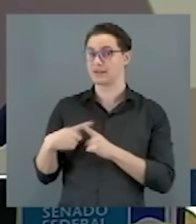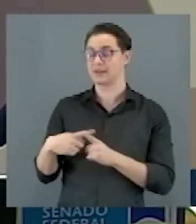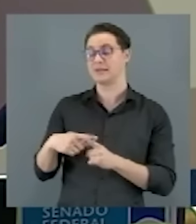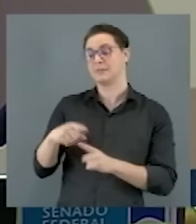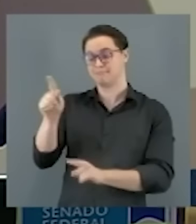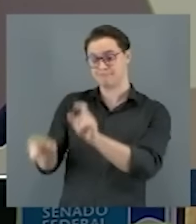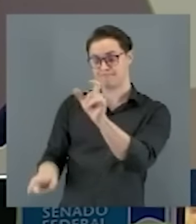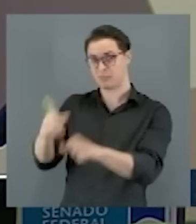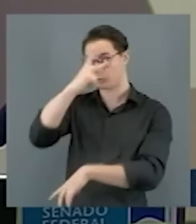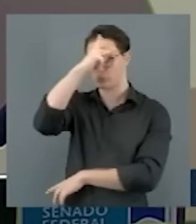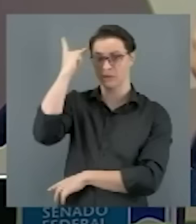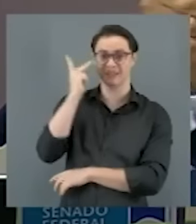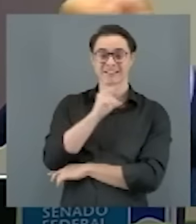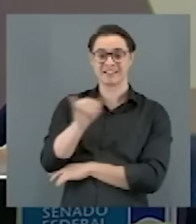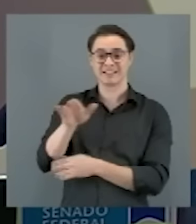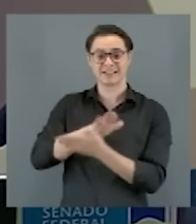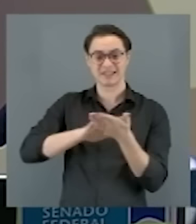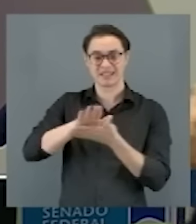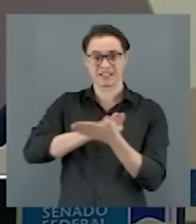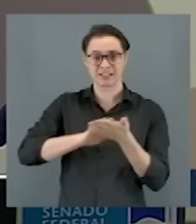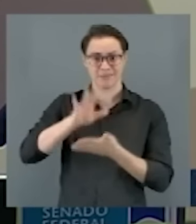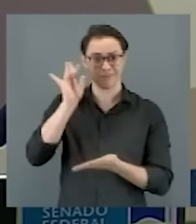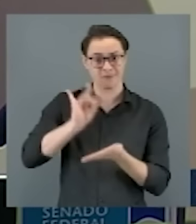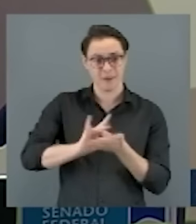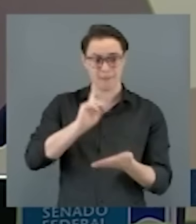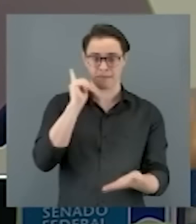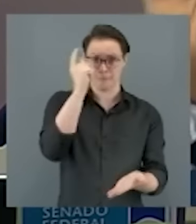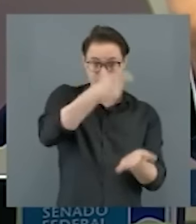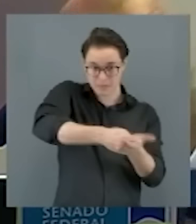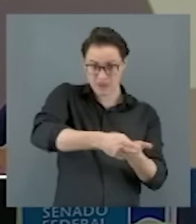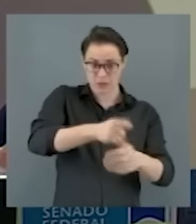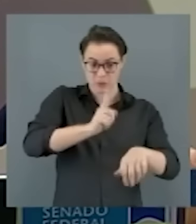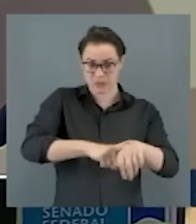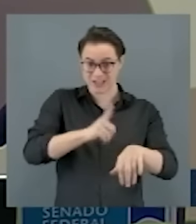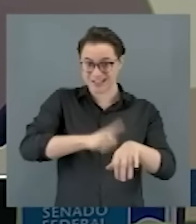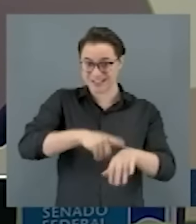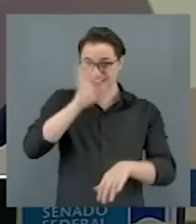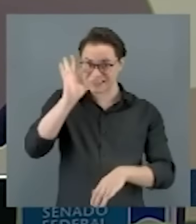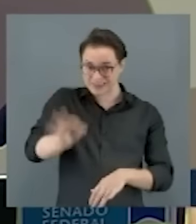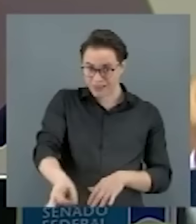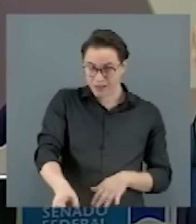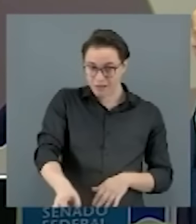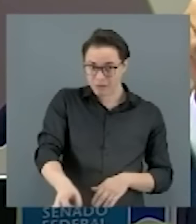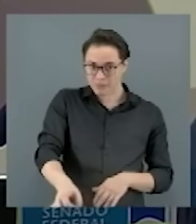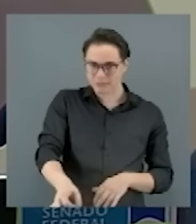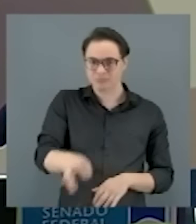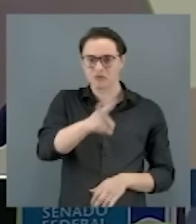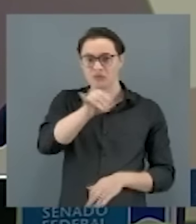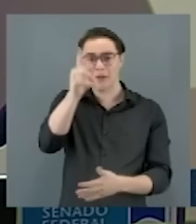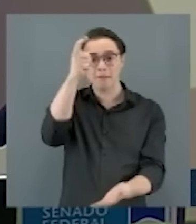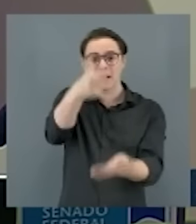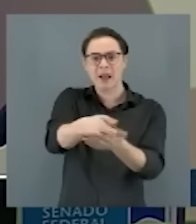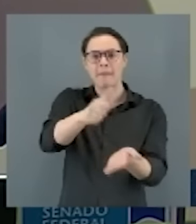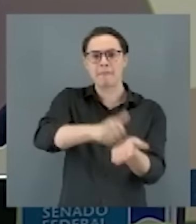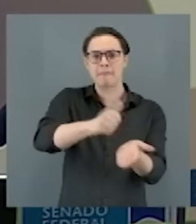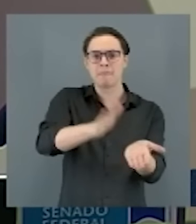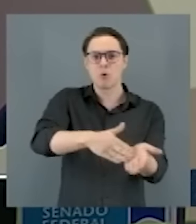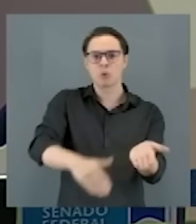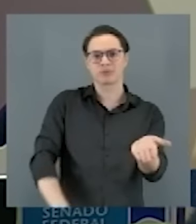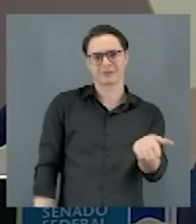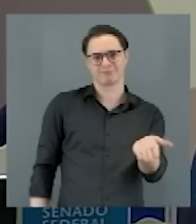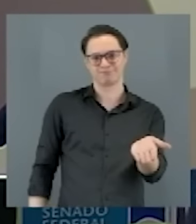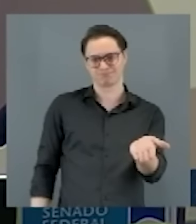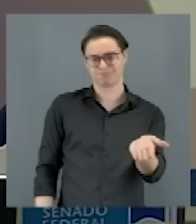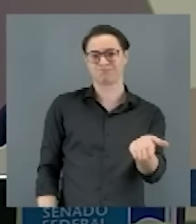que não efetivarem o pagamento na data certa, terá que pagar uma multa